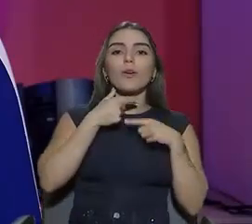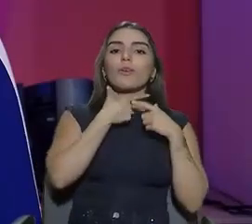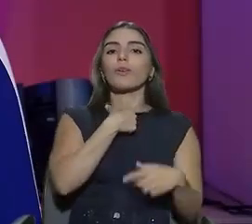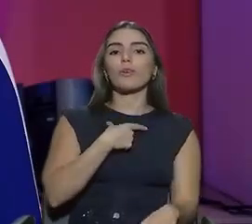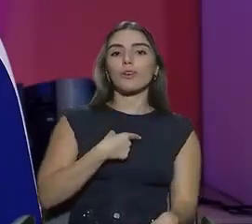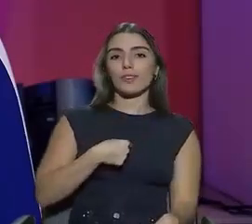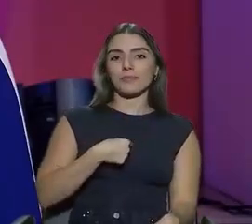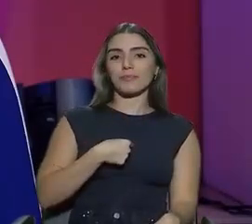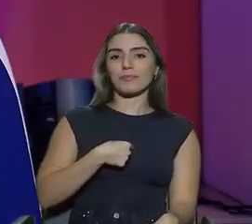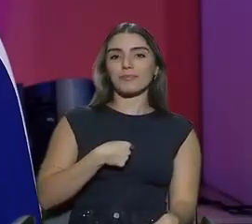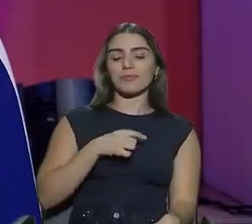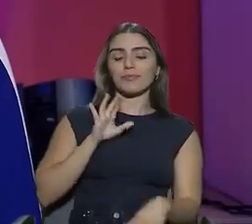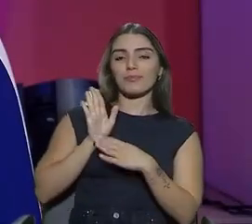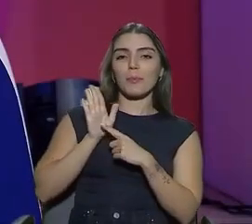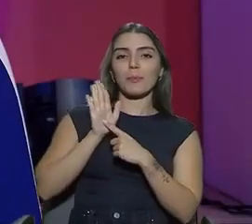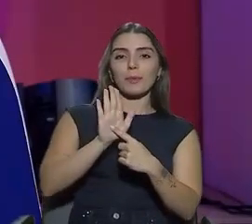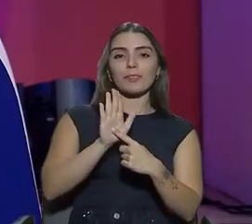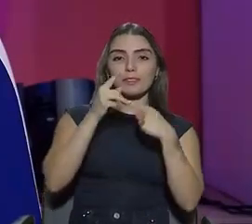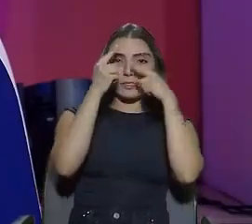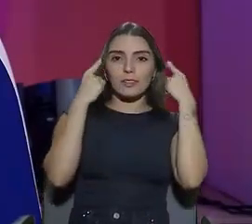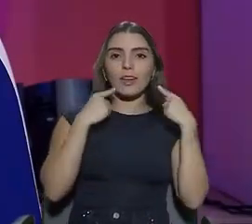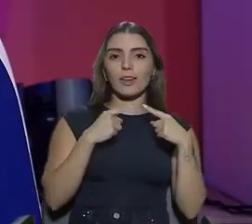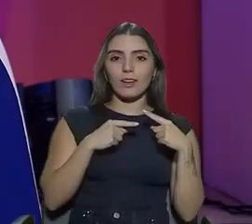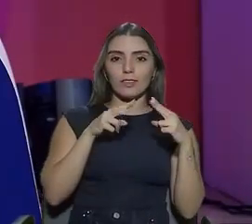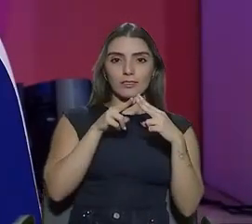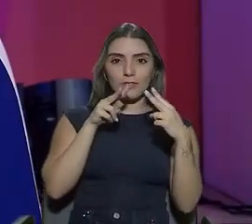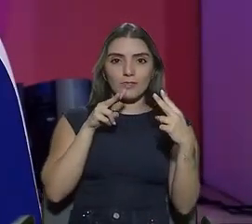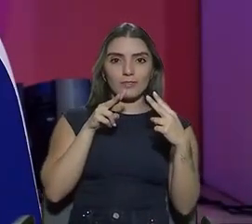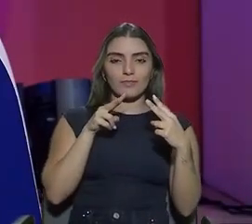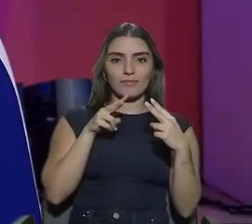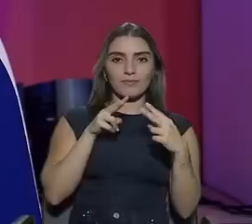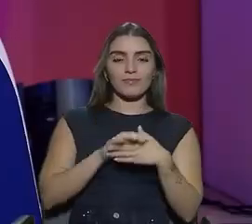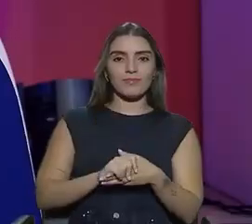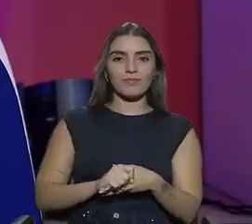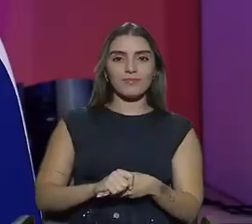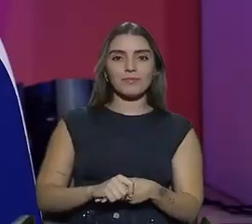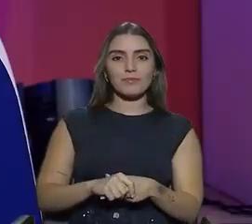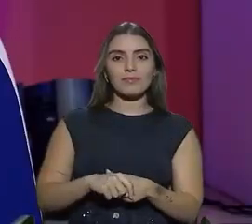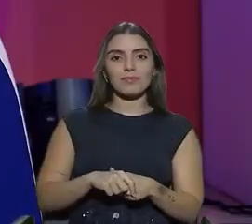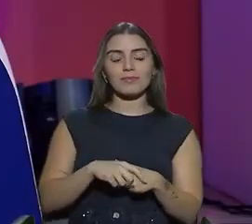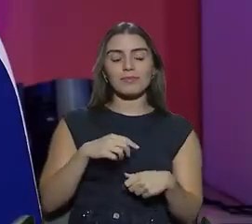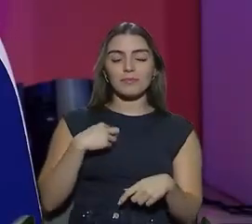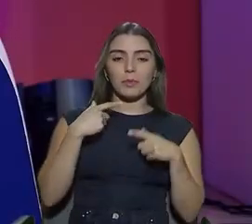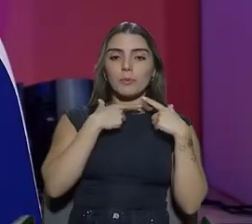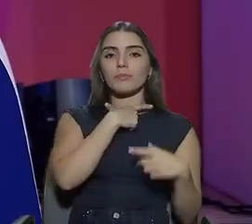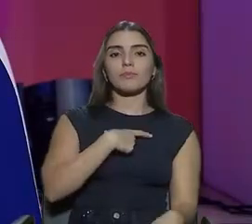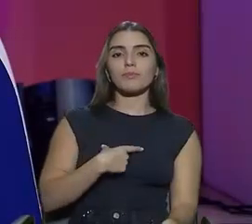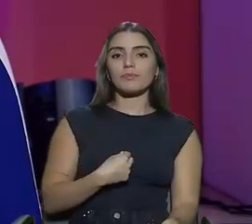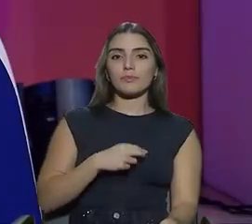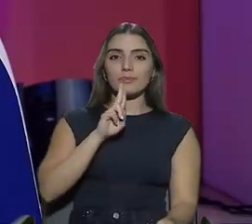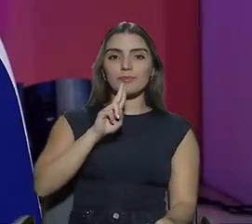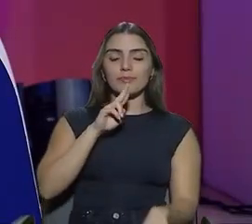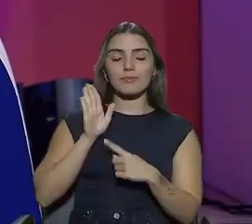colazinho aqui, vai aparecer só meu rosto na live, porque a gente tinha que entrar na live. E aí eu boto o colar e apareço. Pronto, deixei